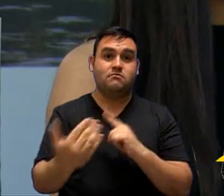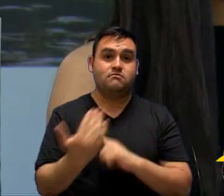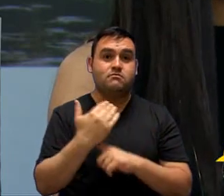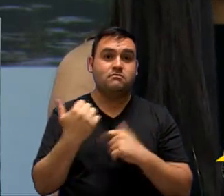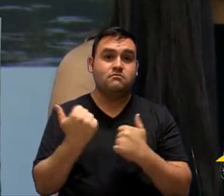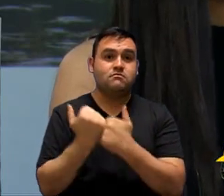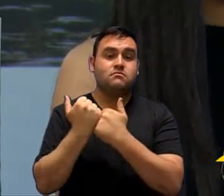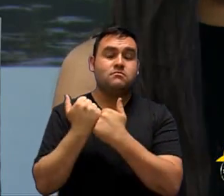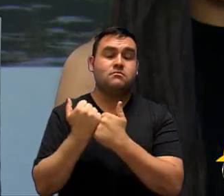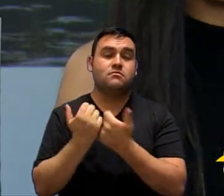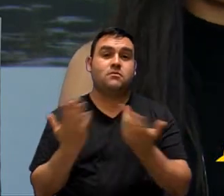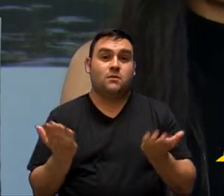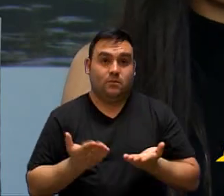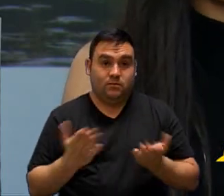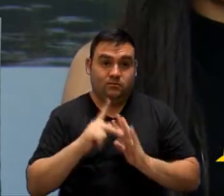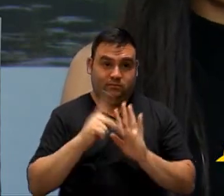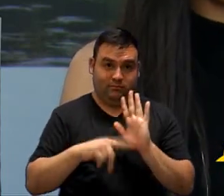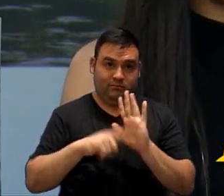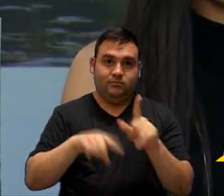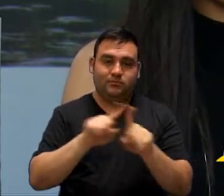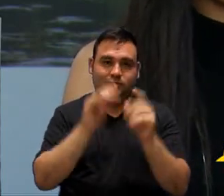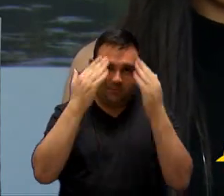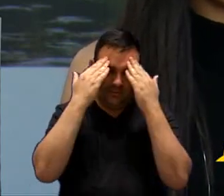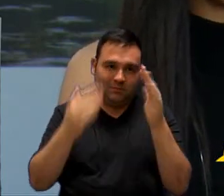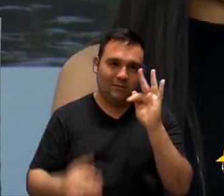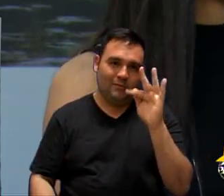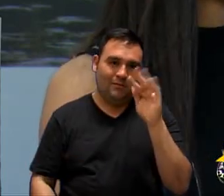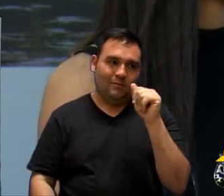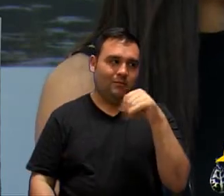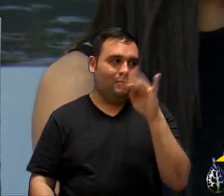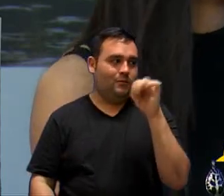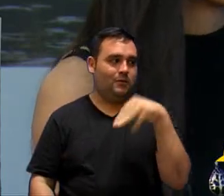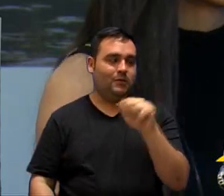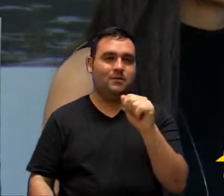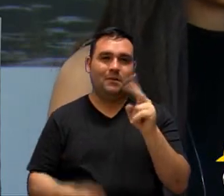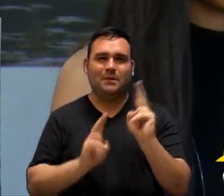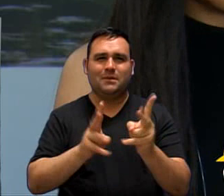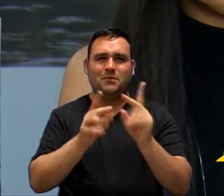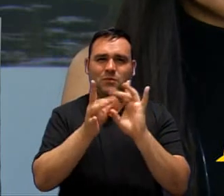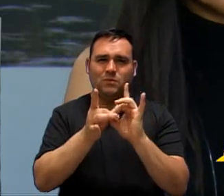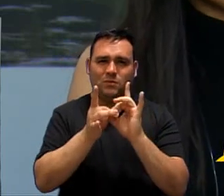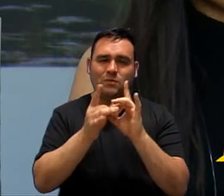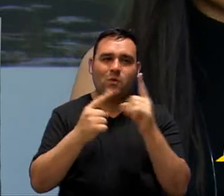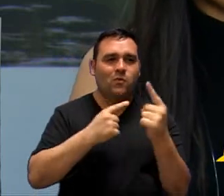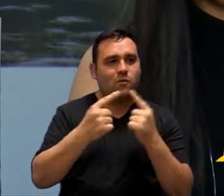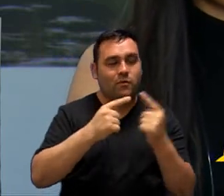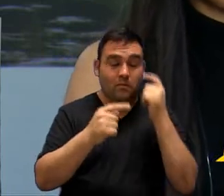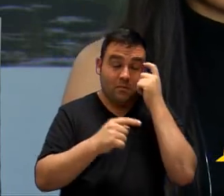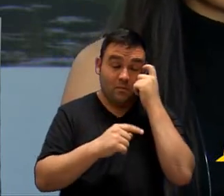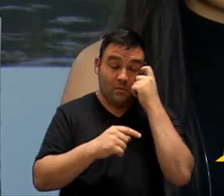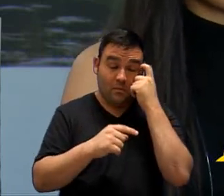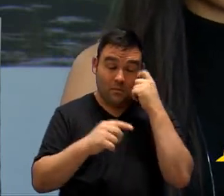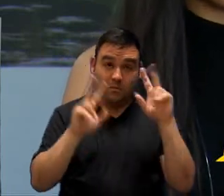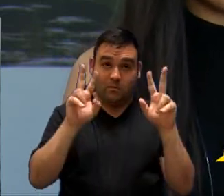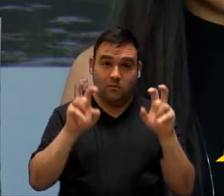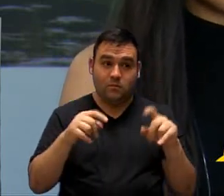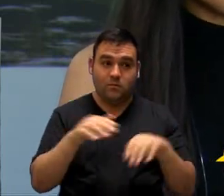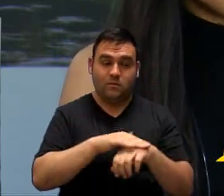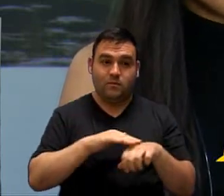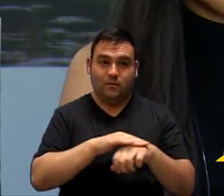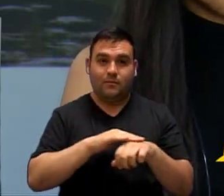apoiaram nesse projeto, agradeço a Fátima, né? A gente sempre está aí conversando, tudo relacionado